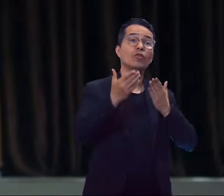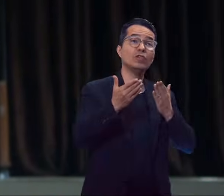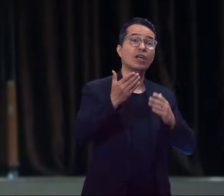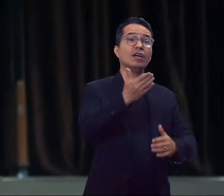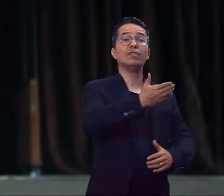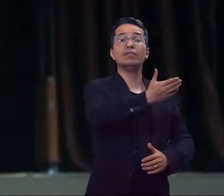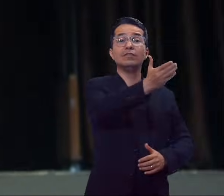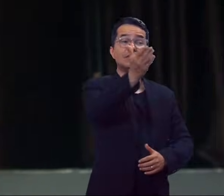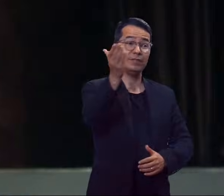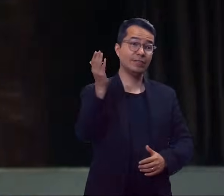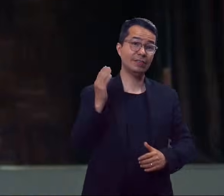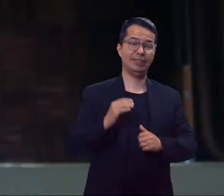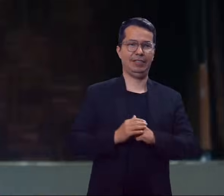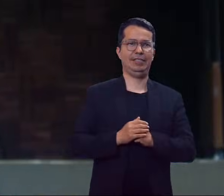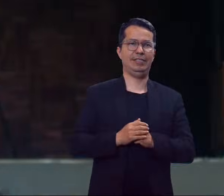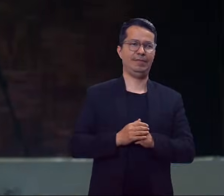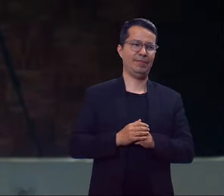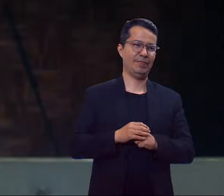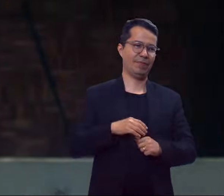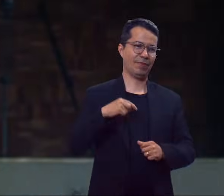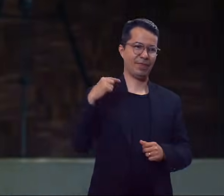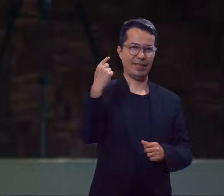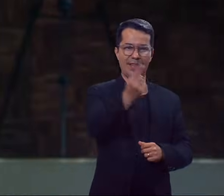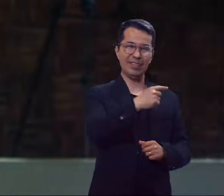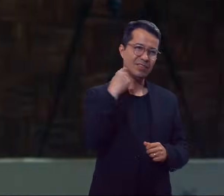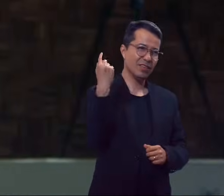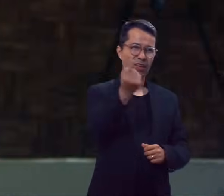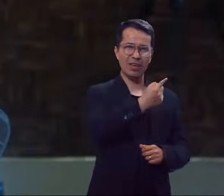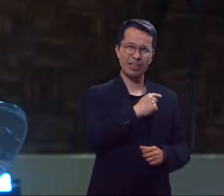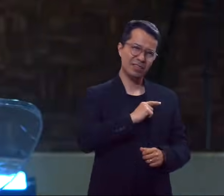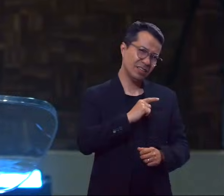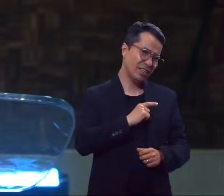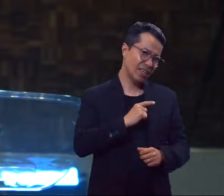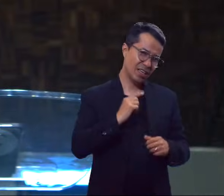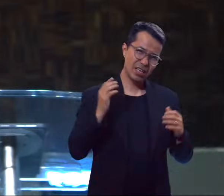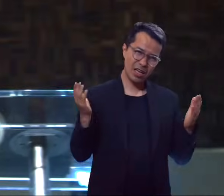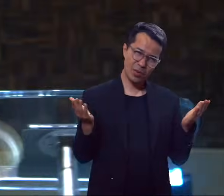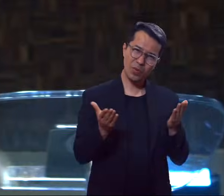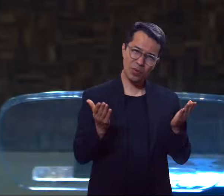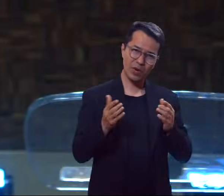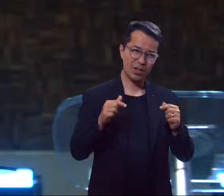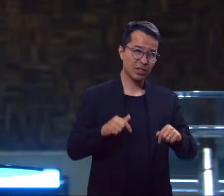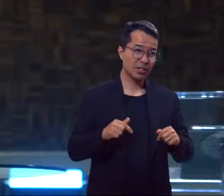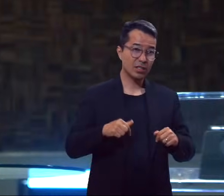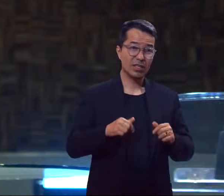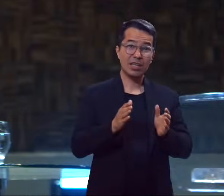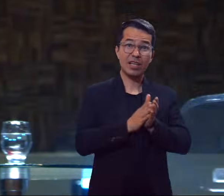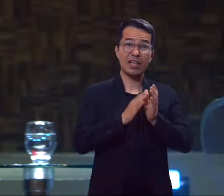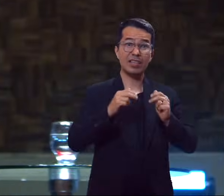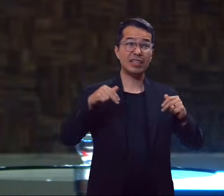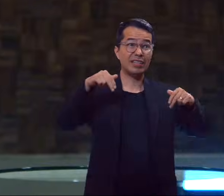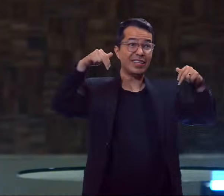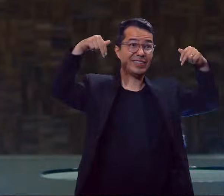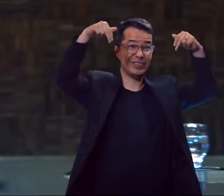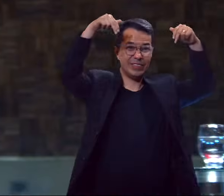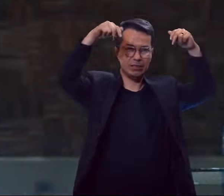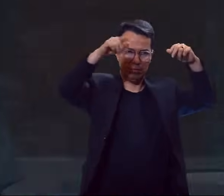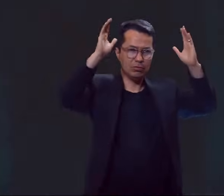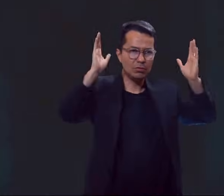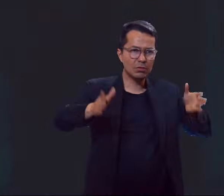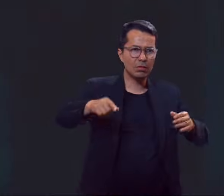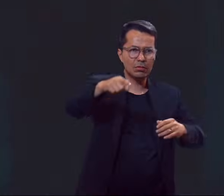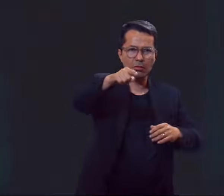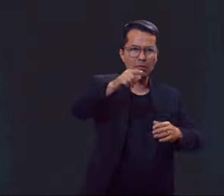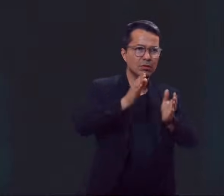você. Nós temos esse ano, mais uma vez, o nosso evento de Natal. Quem já participou do Natal Aleluia